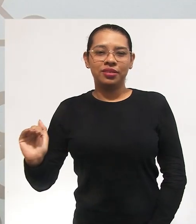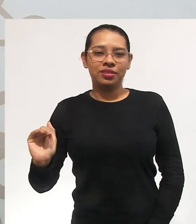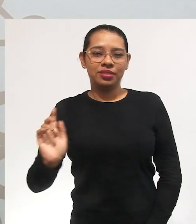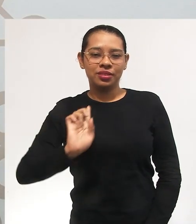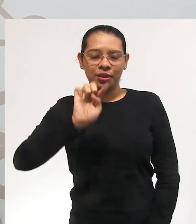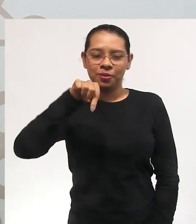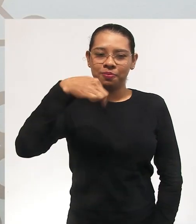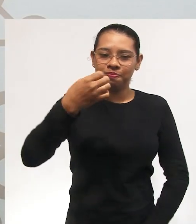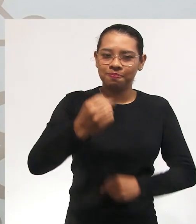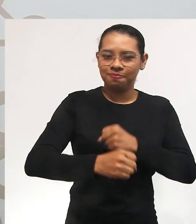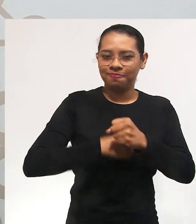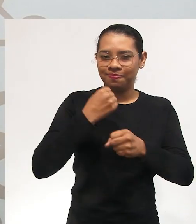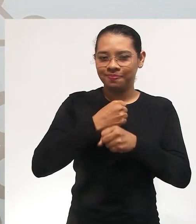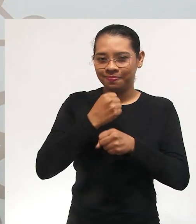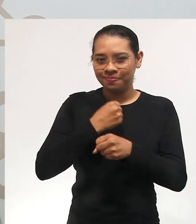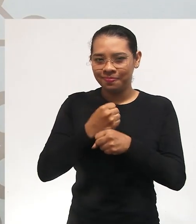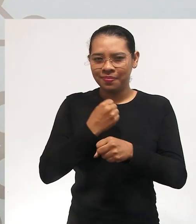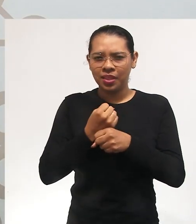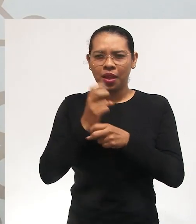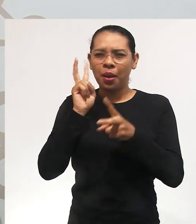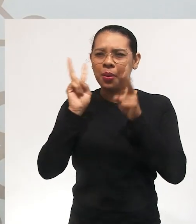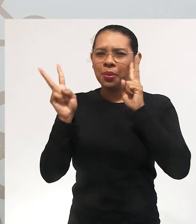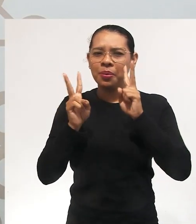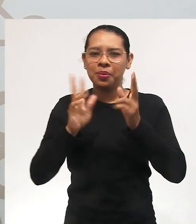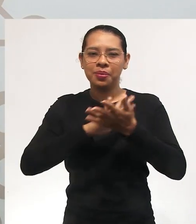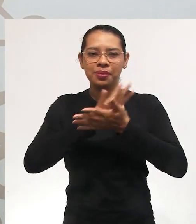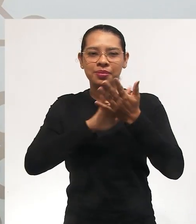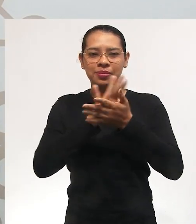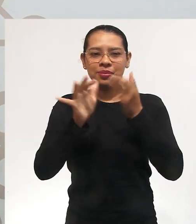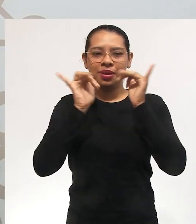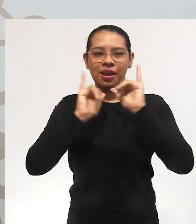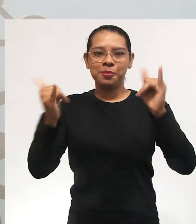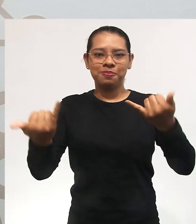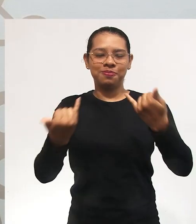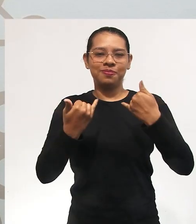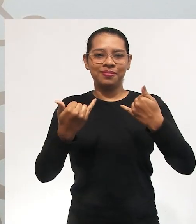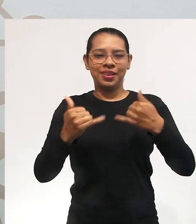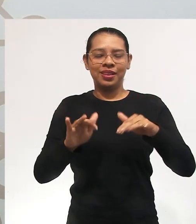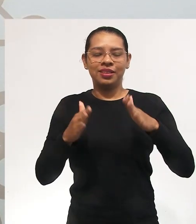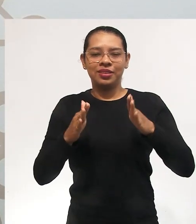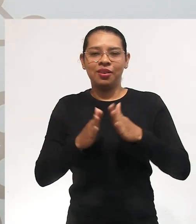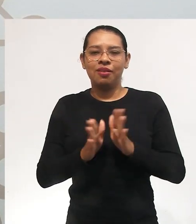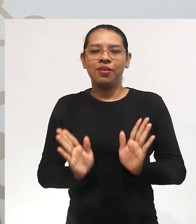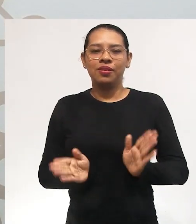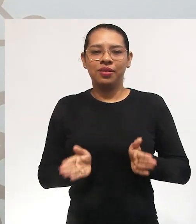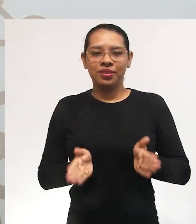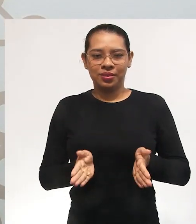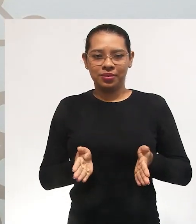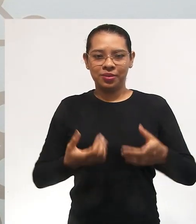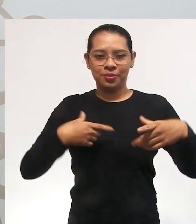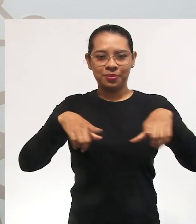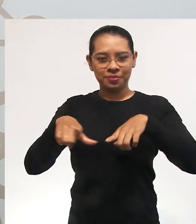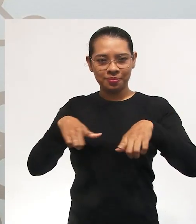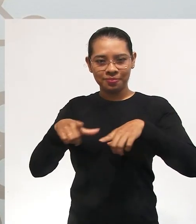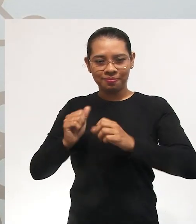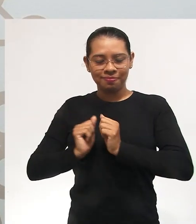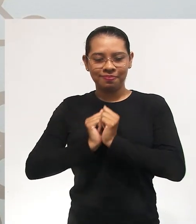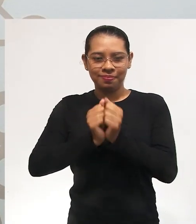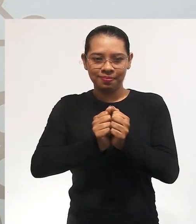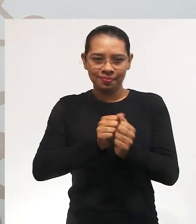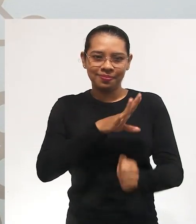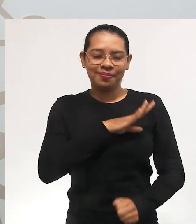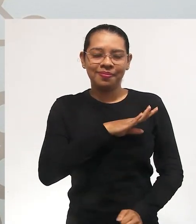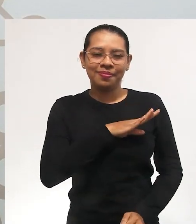ensino fundamental. E aí, depois de anos, sem ver, sem ter notícias, aí eu a reencontrei aqui,